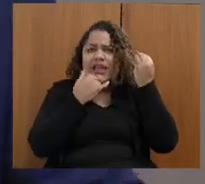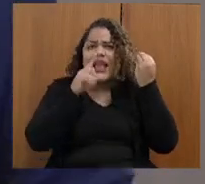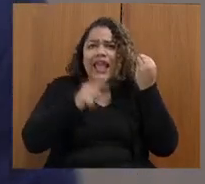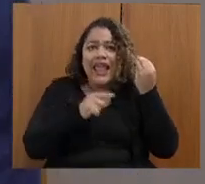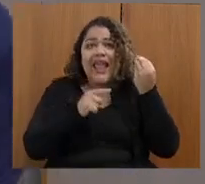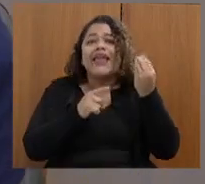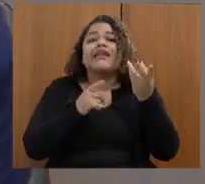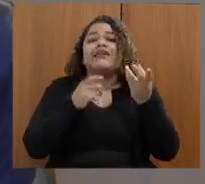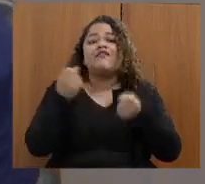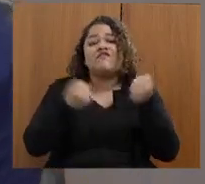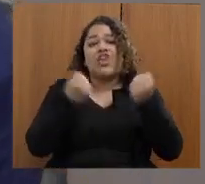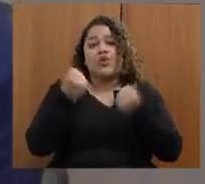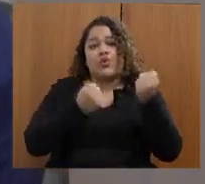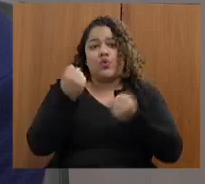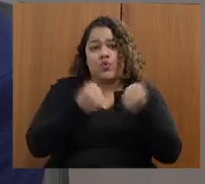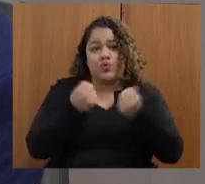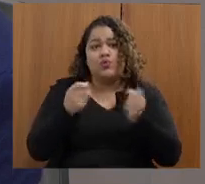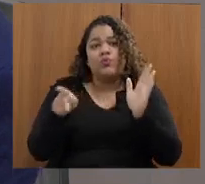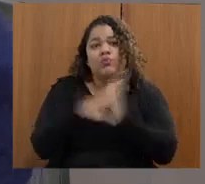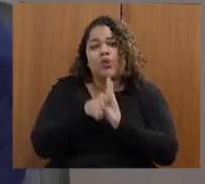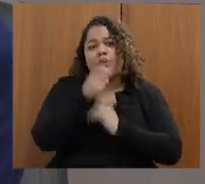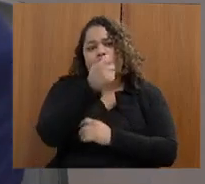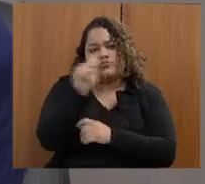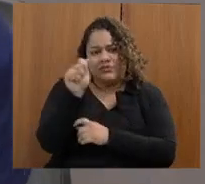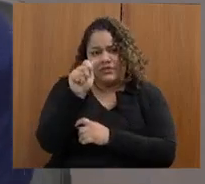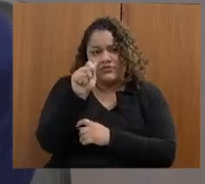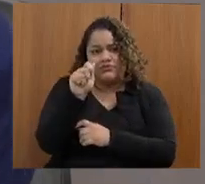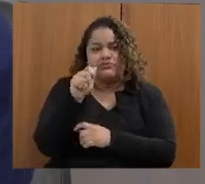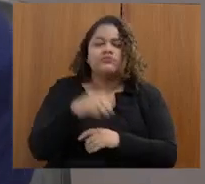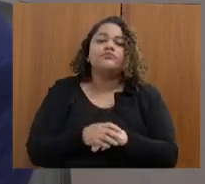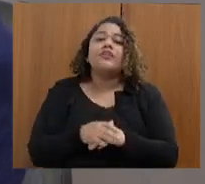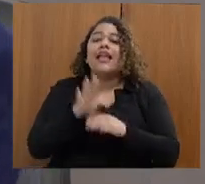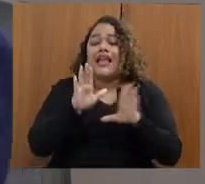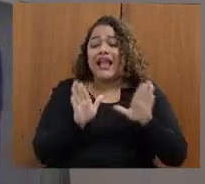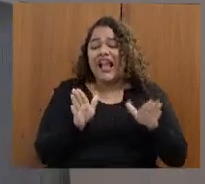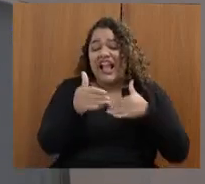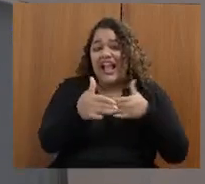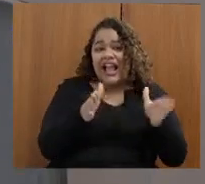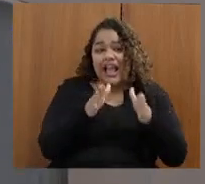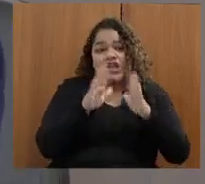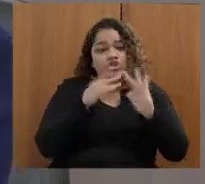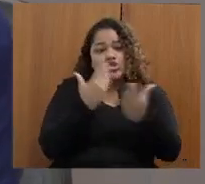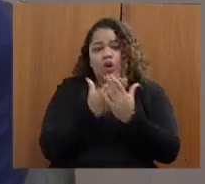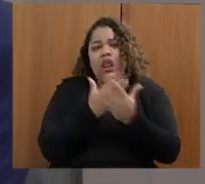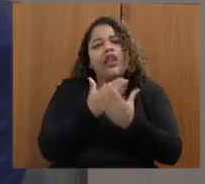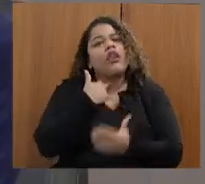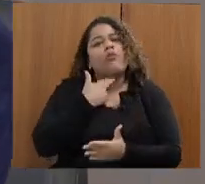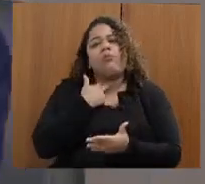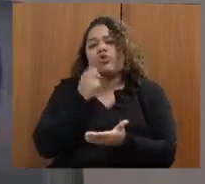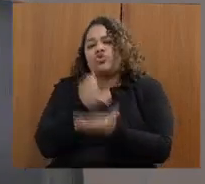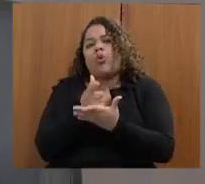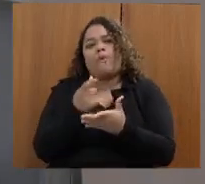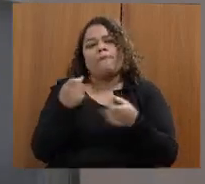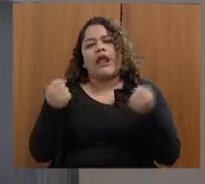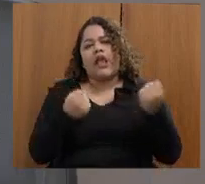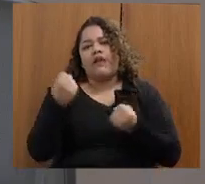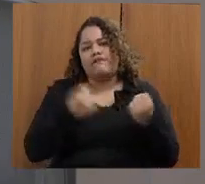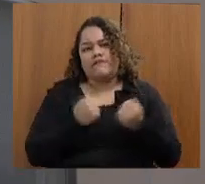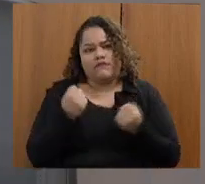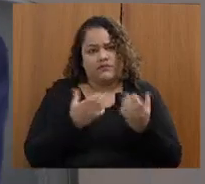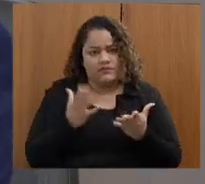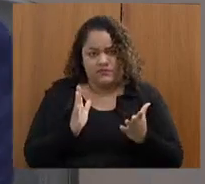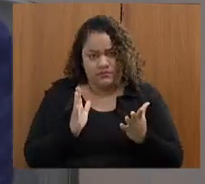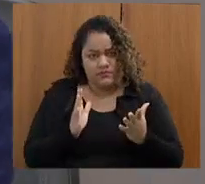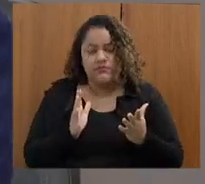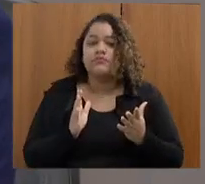da associação caixa escolar não pode adquirir veículo e é Um Desafio nosso que tem que temos que trazer para